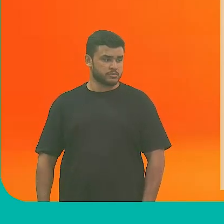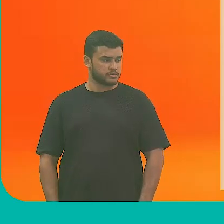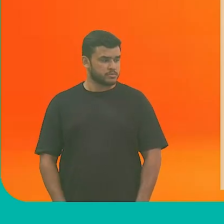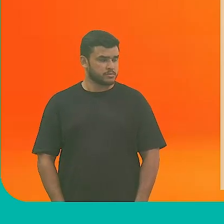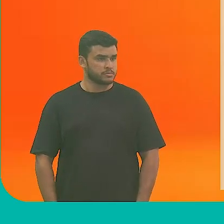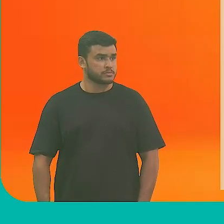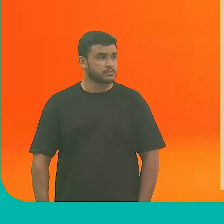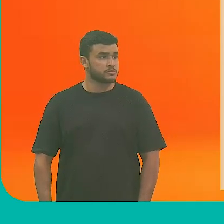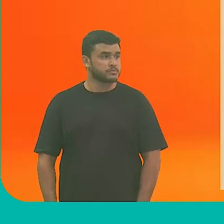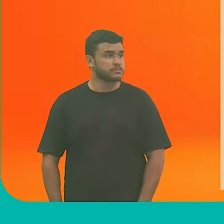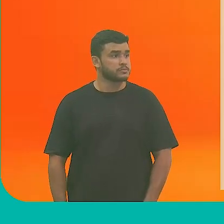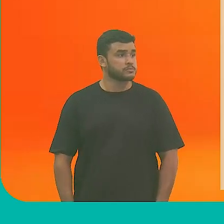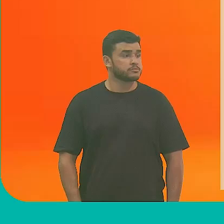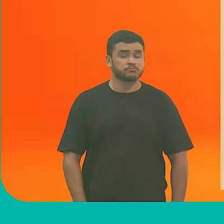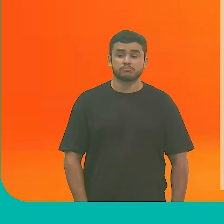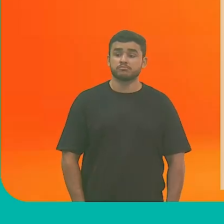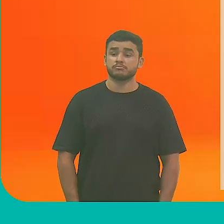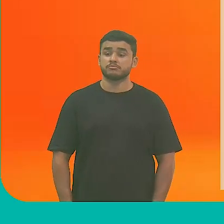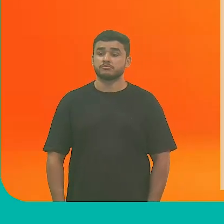Oi?